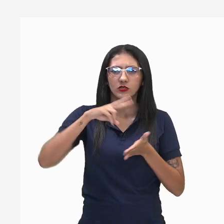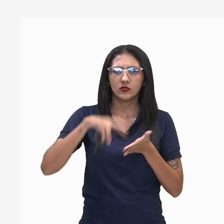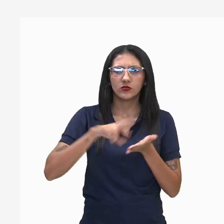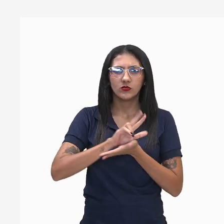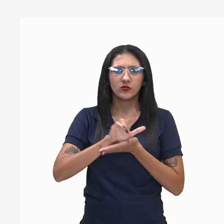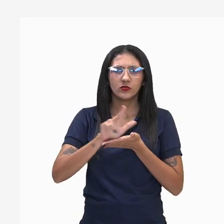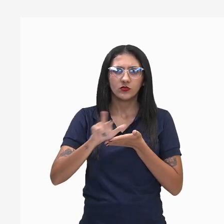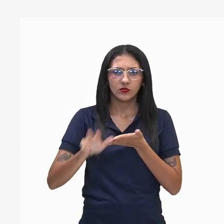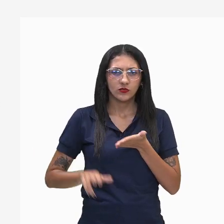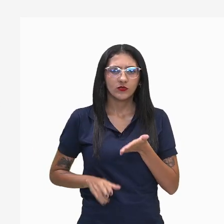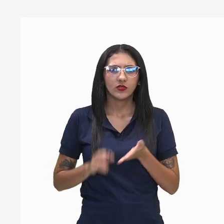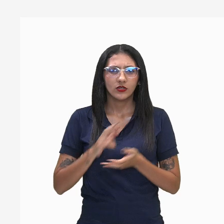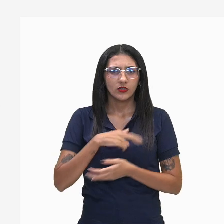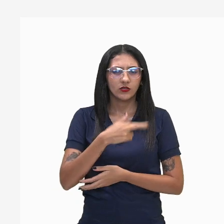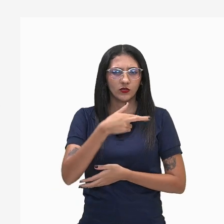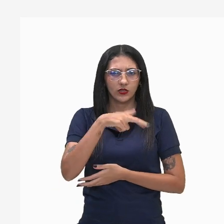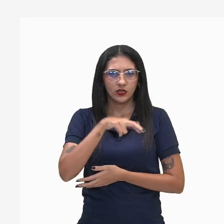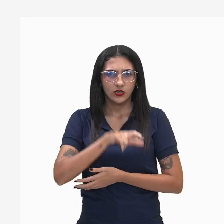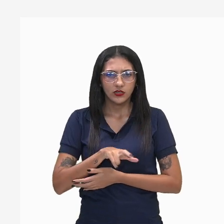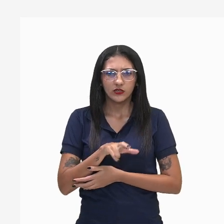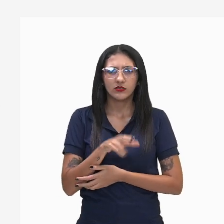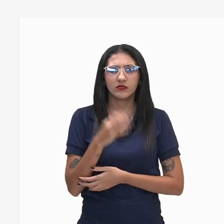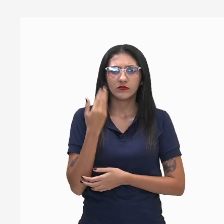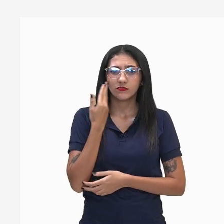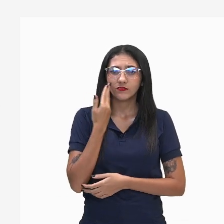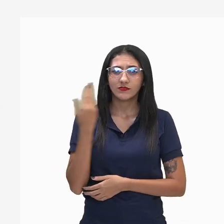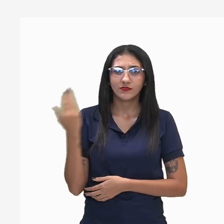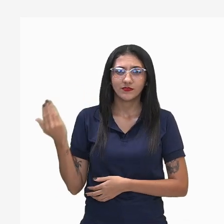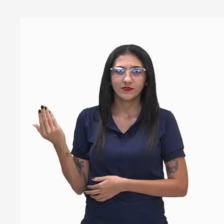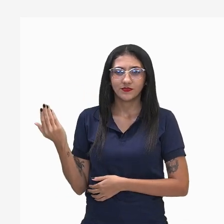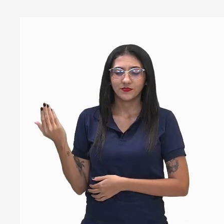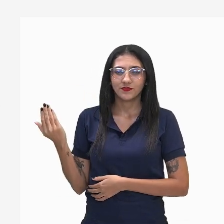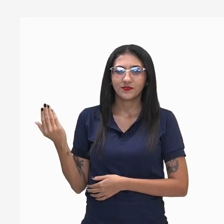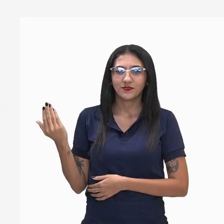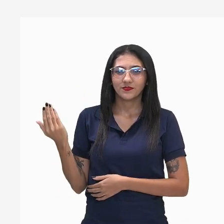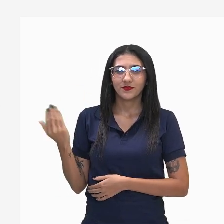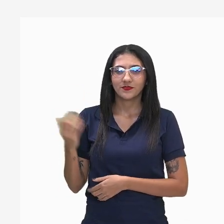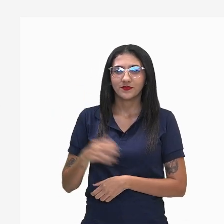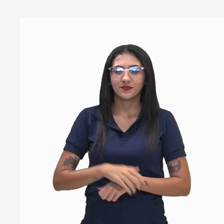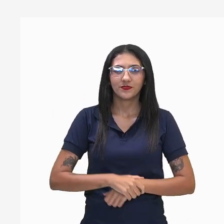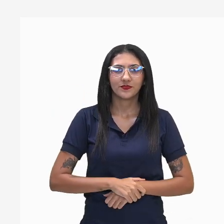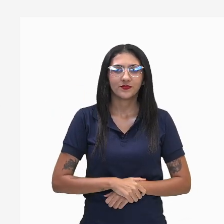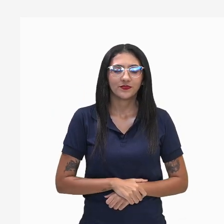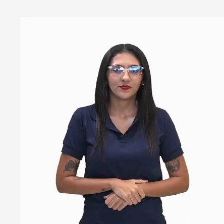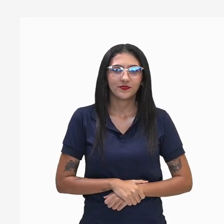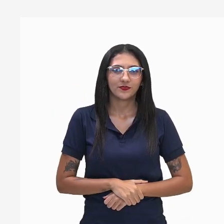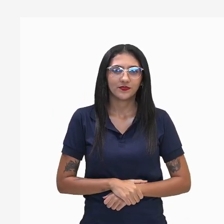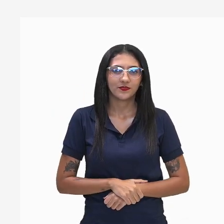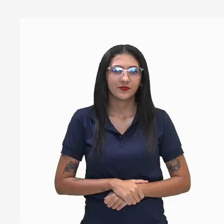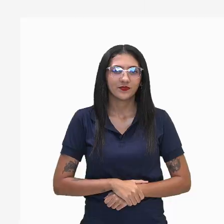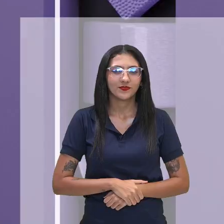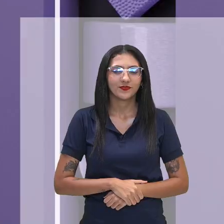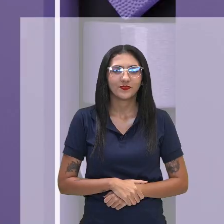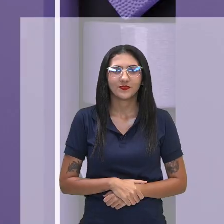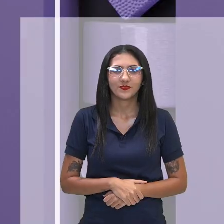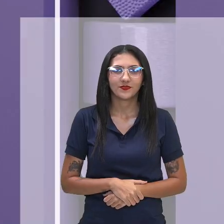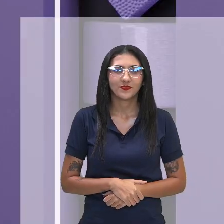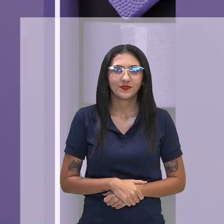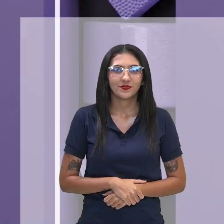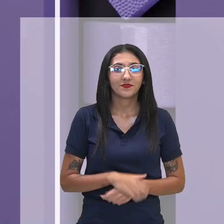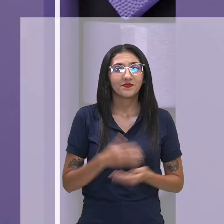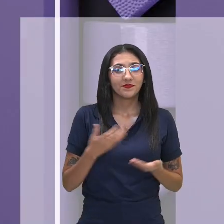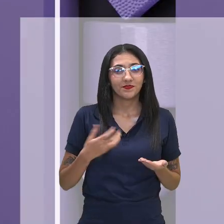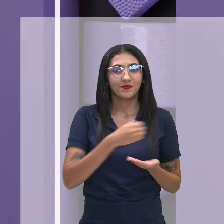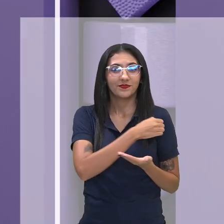o Livro dos Mormons, o Evangelho segundo Allan Kardec, a Bíblia e outros.